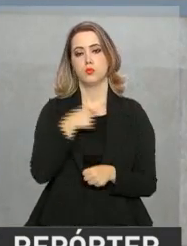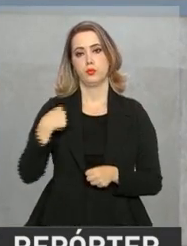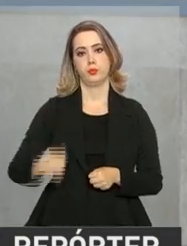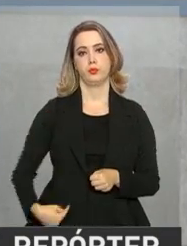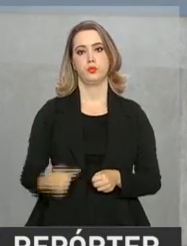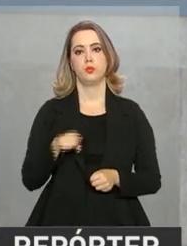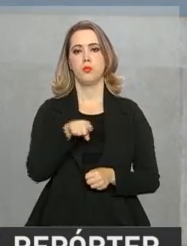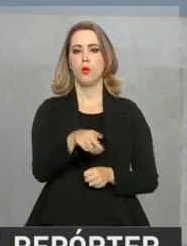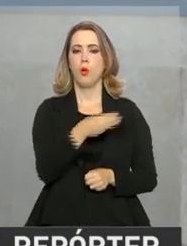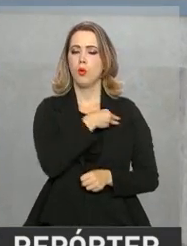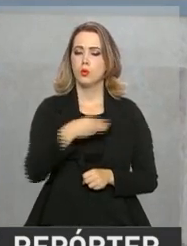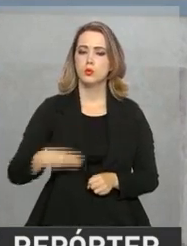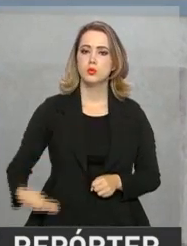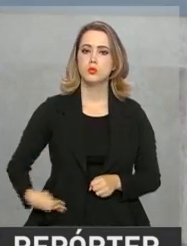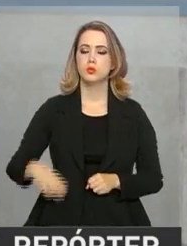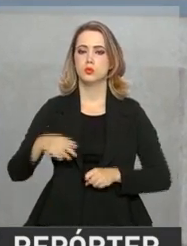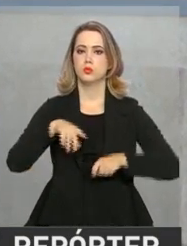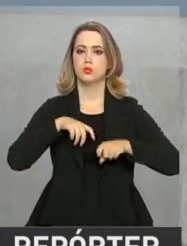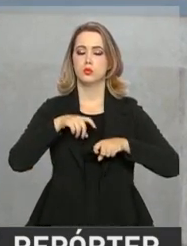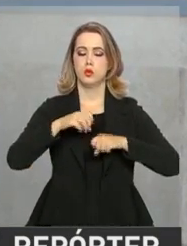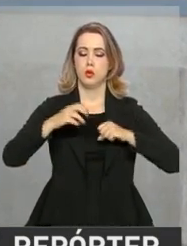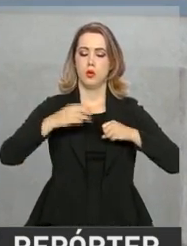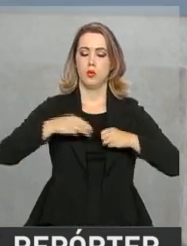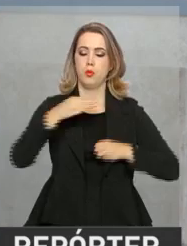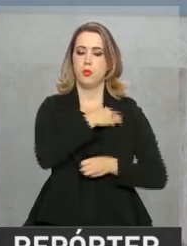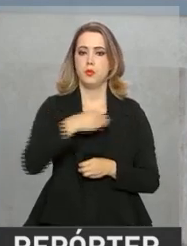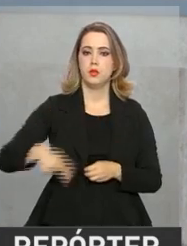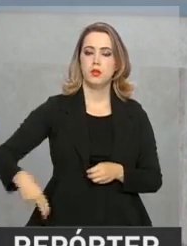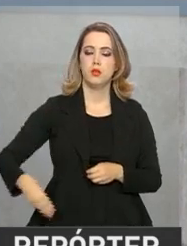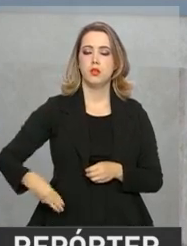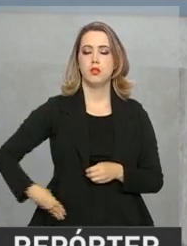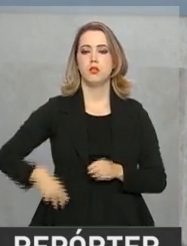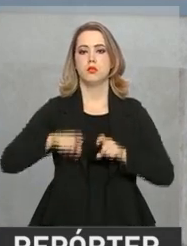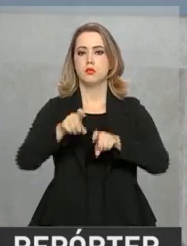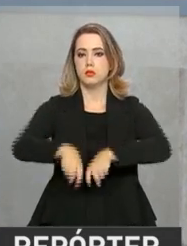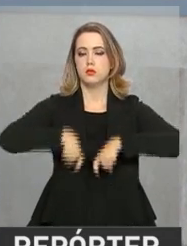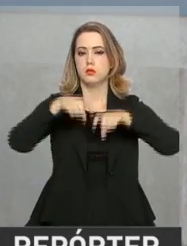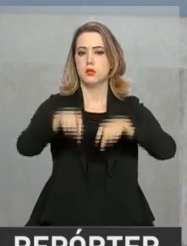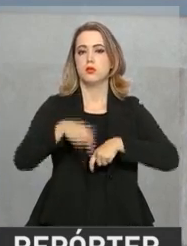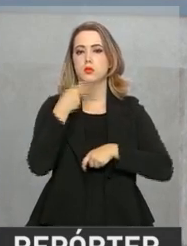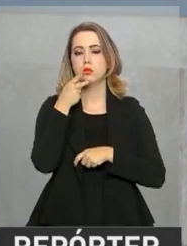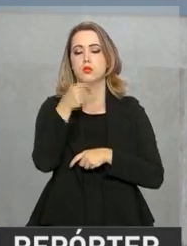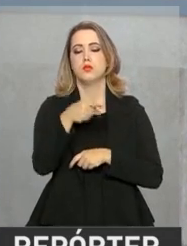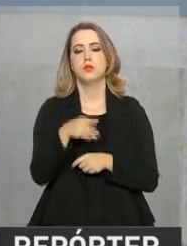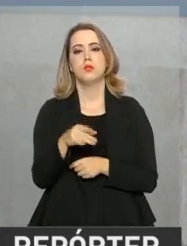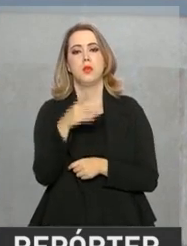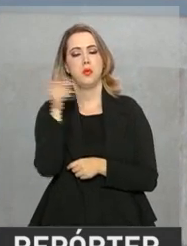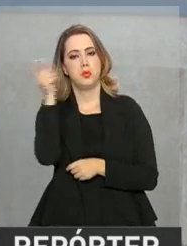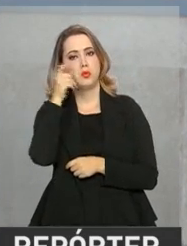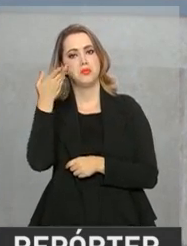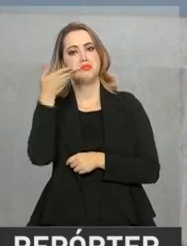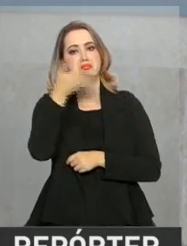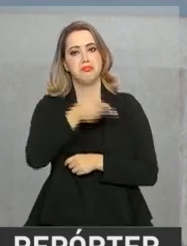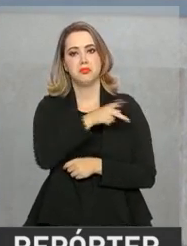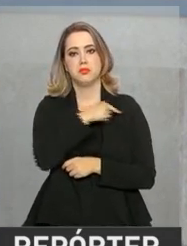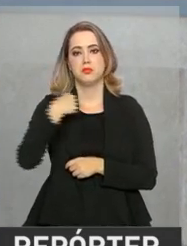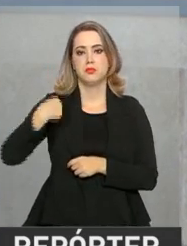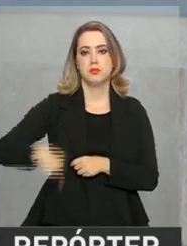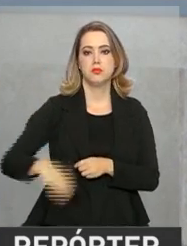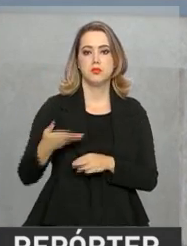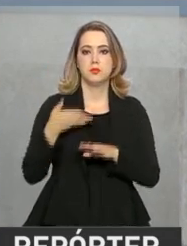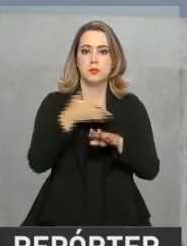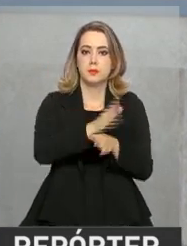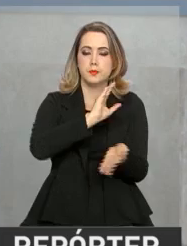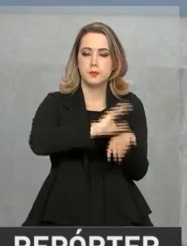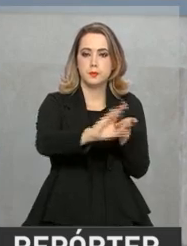Agricultura, Abastecimento e Pecuária, Blairo Maggi, participou desse encontro e fala sobre o interesse dos chineses em investir no Brasil.